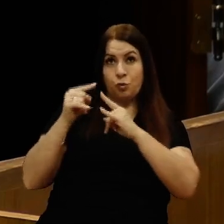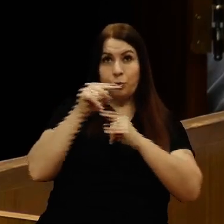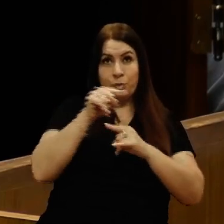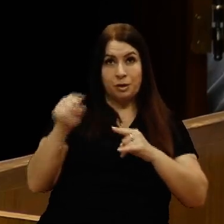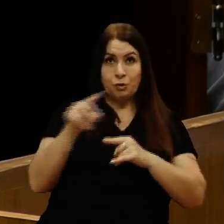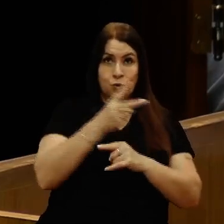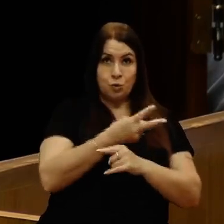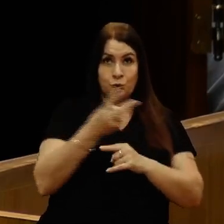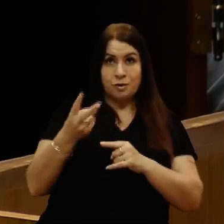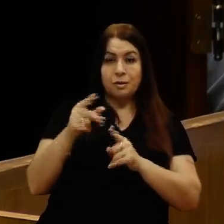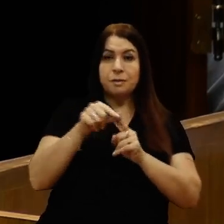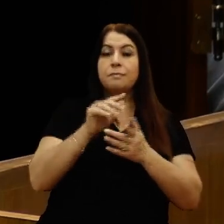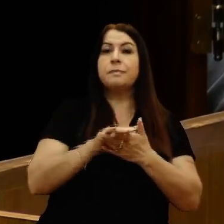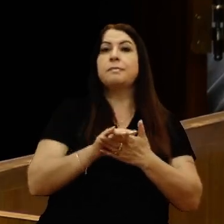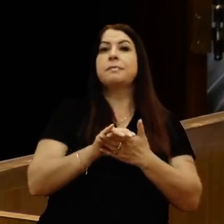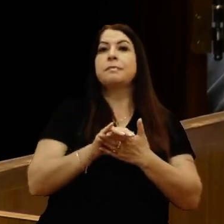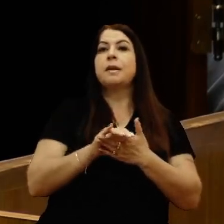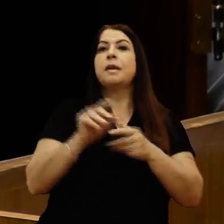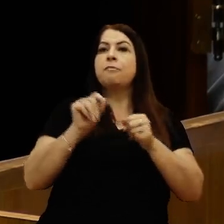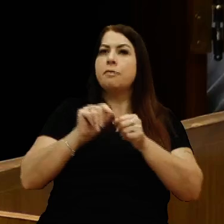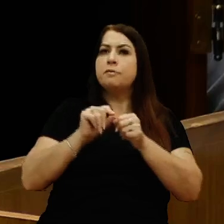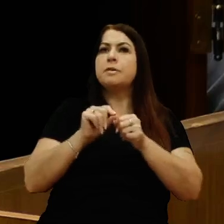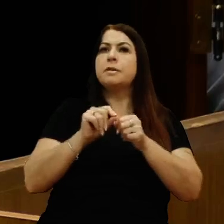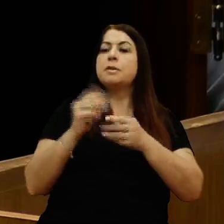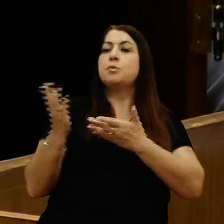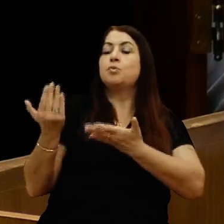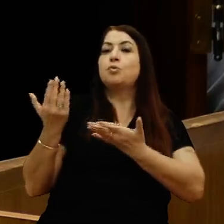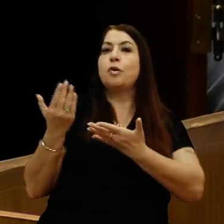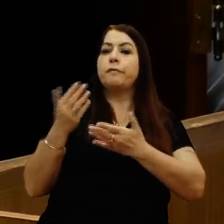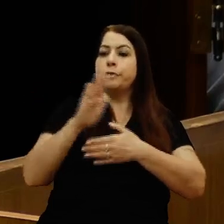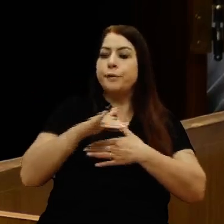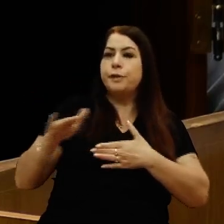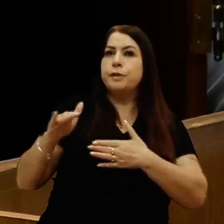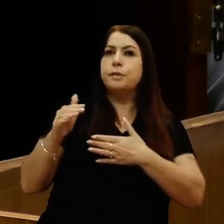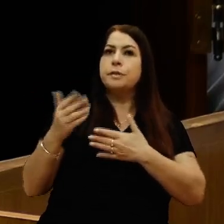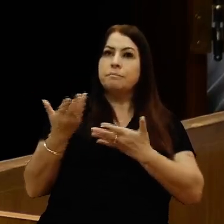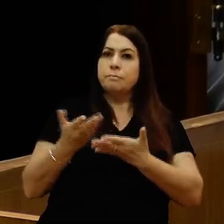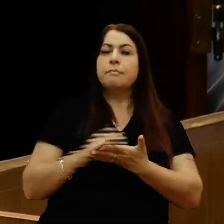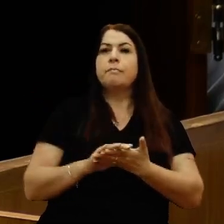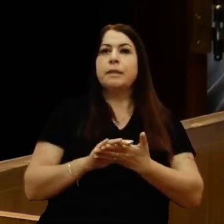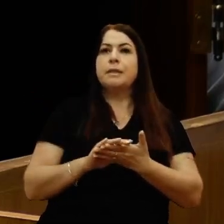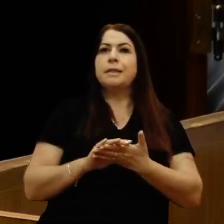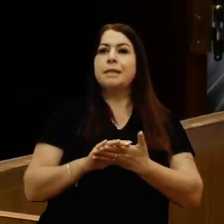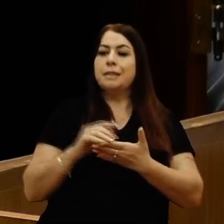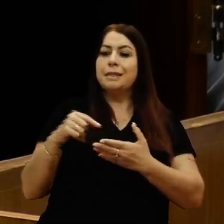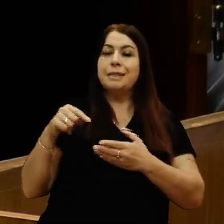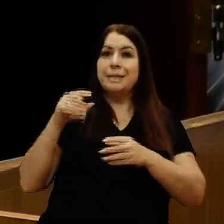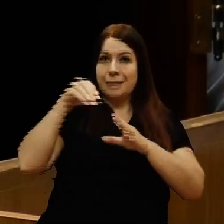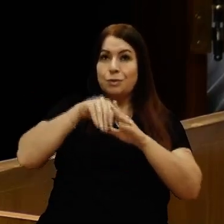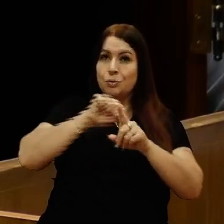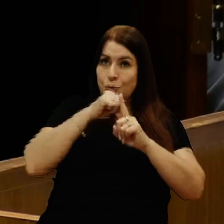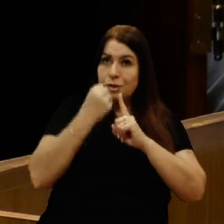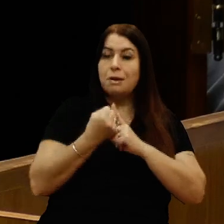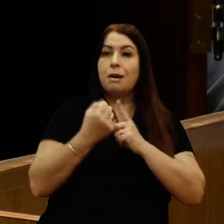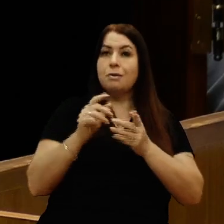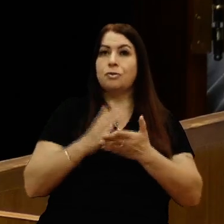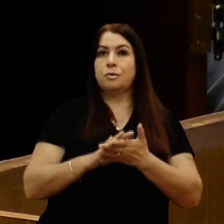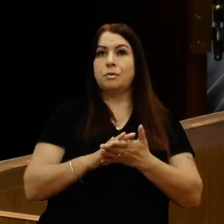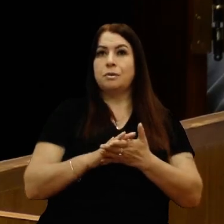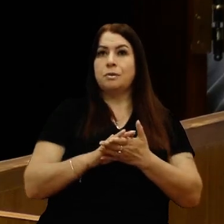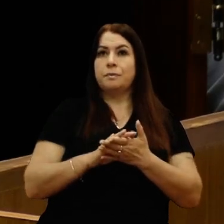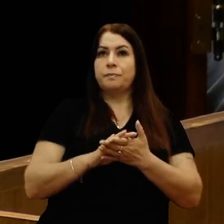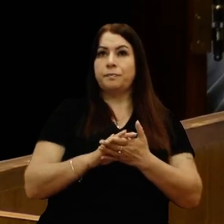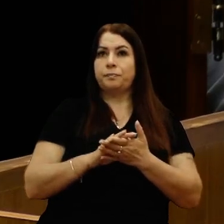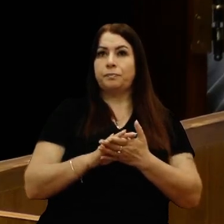Desbravadores, Clube de Aventureiros, é fazer com que os jovens, as crianças, adolescentes da nossa sociedade, eles possam